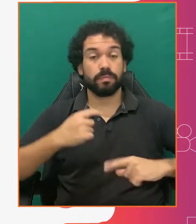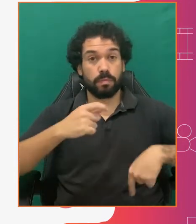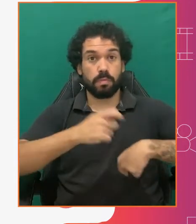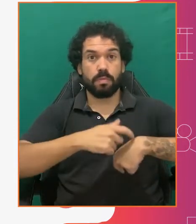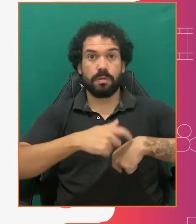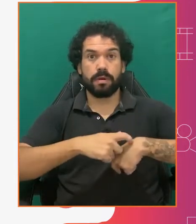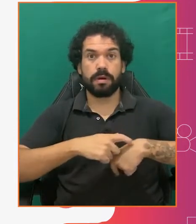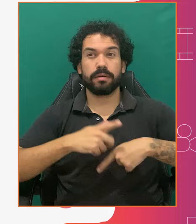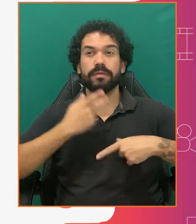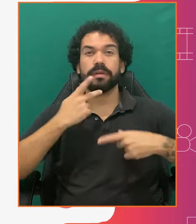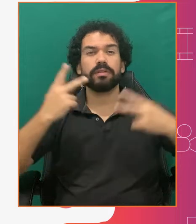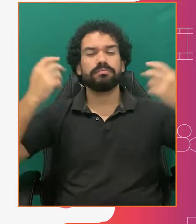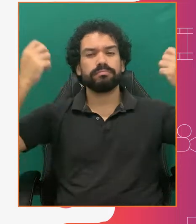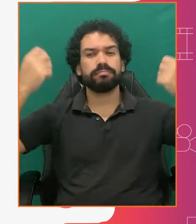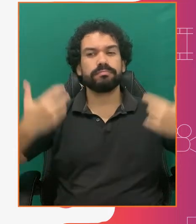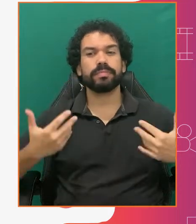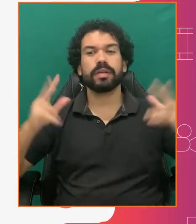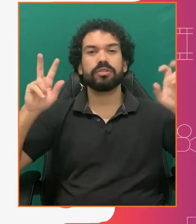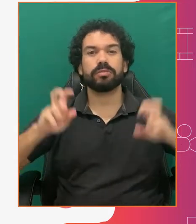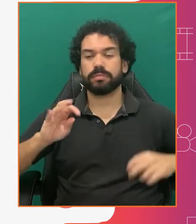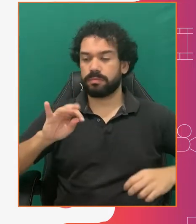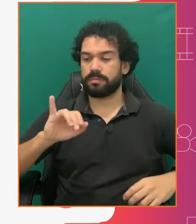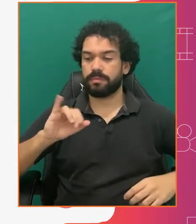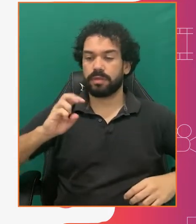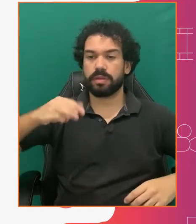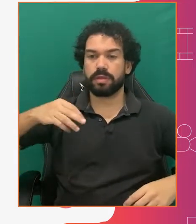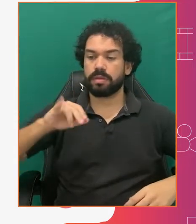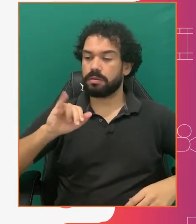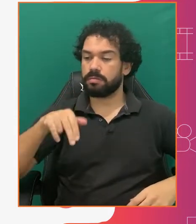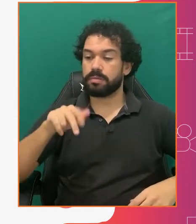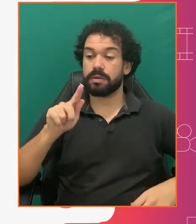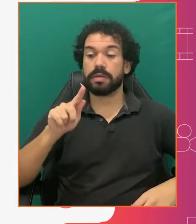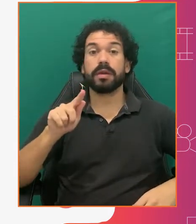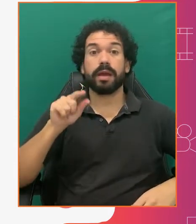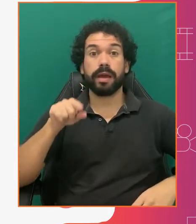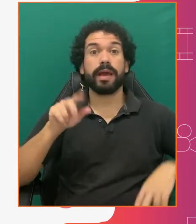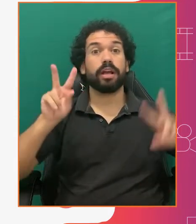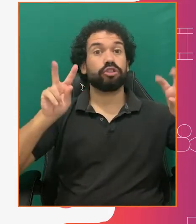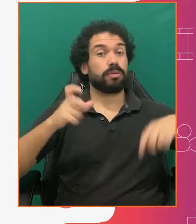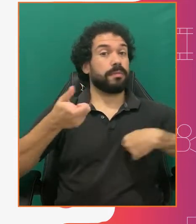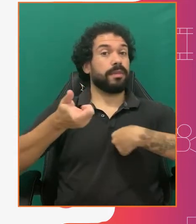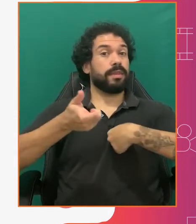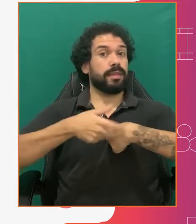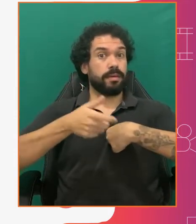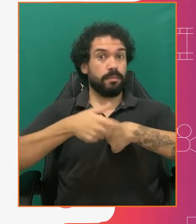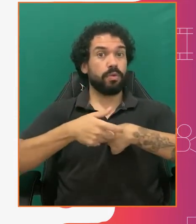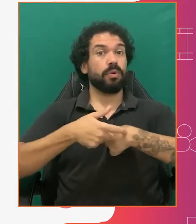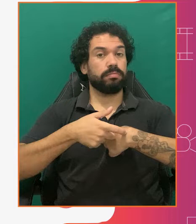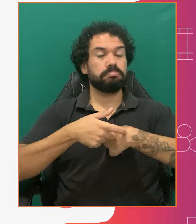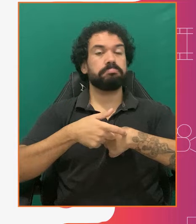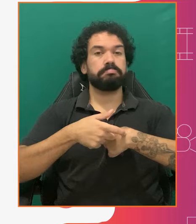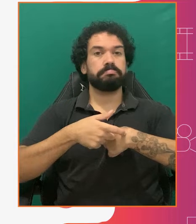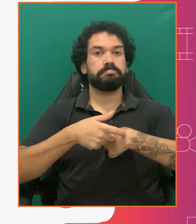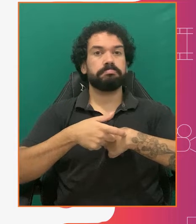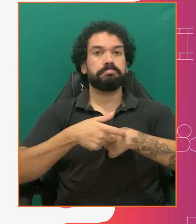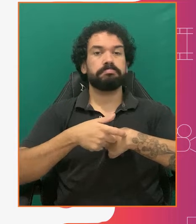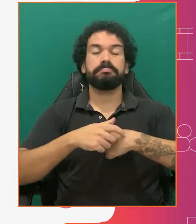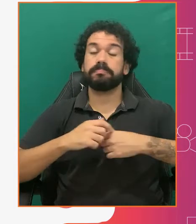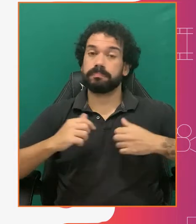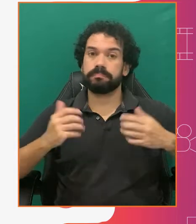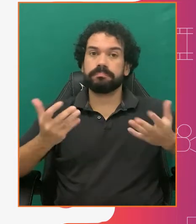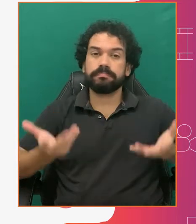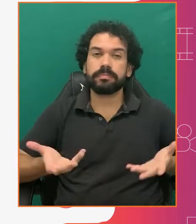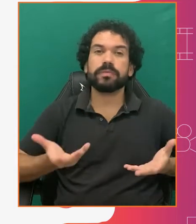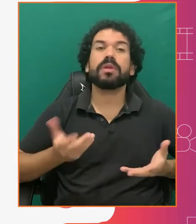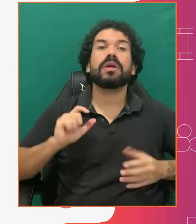alguém está falando de timing, essa pessoa está se referindo ao tempo. O timing,